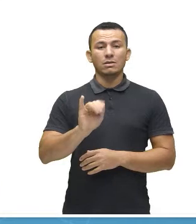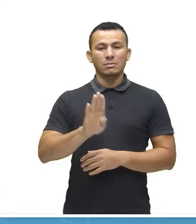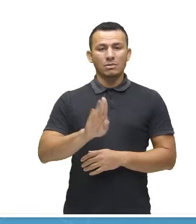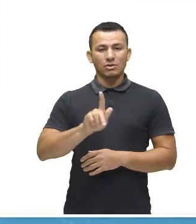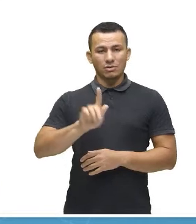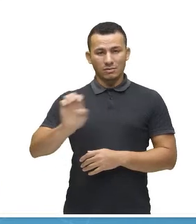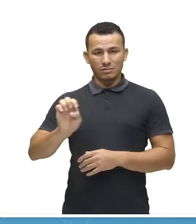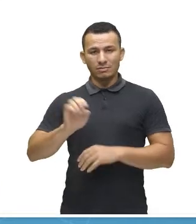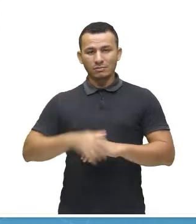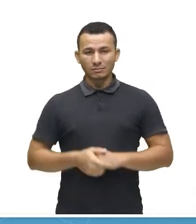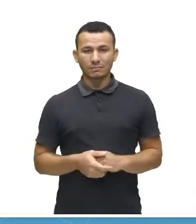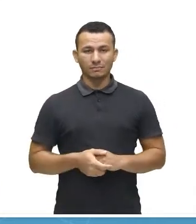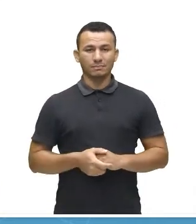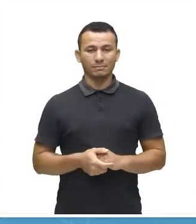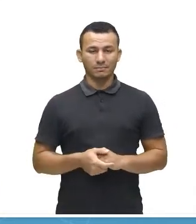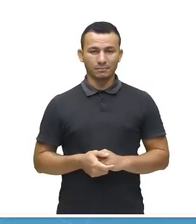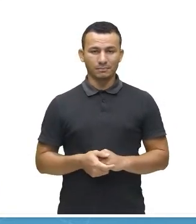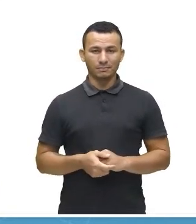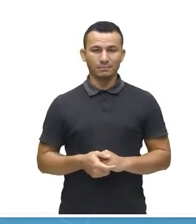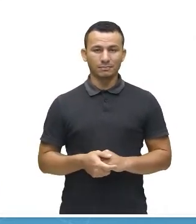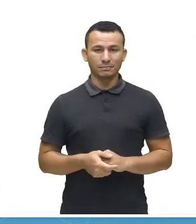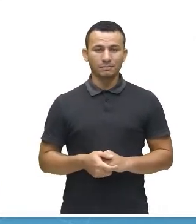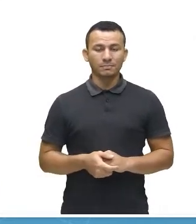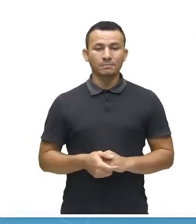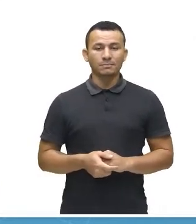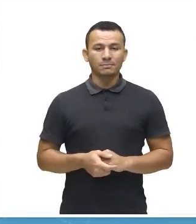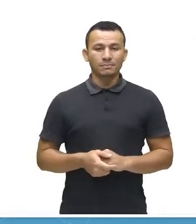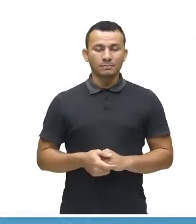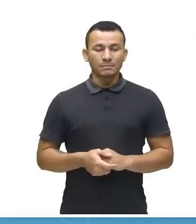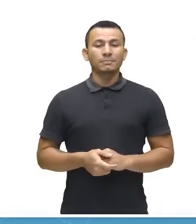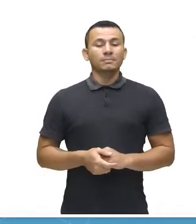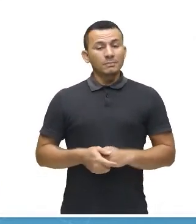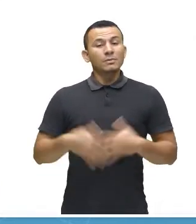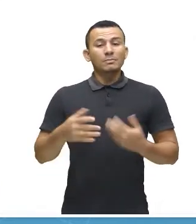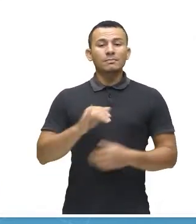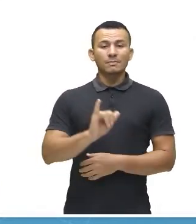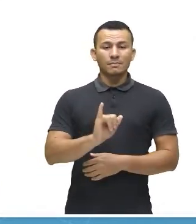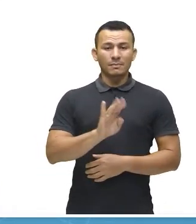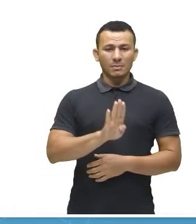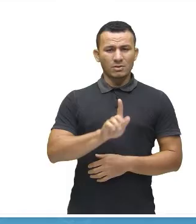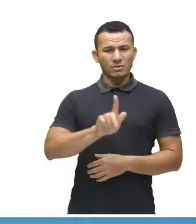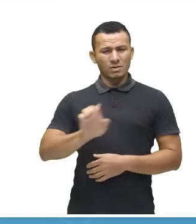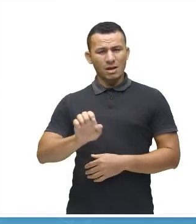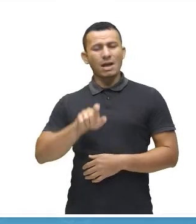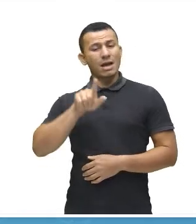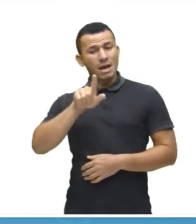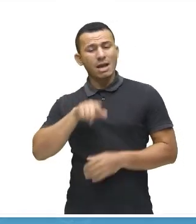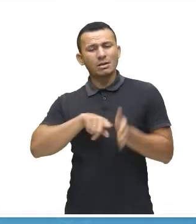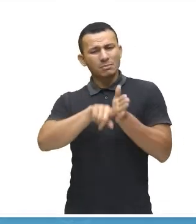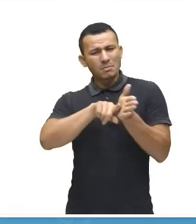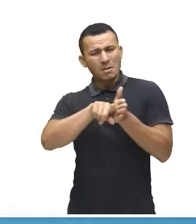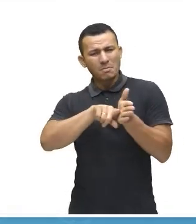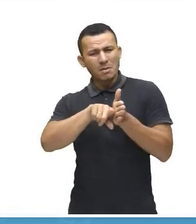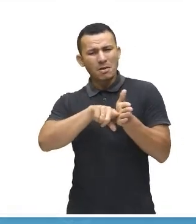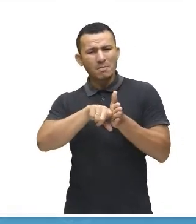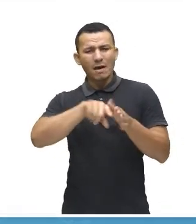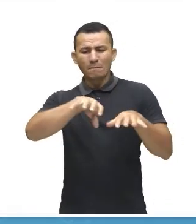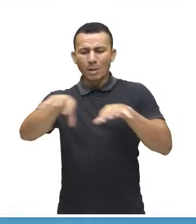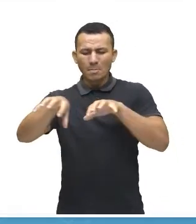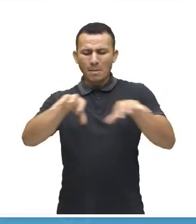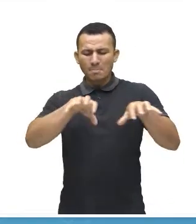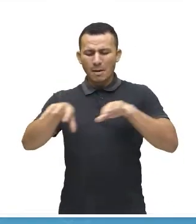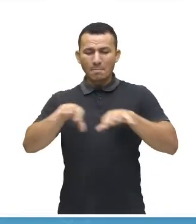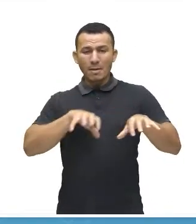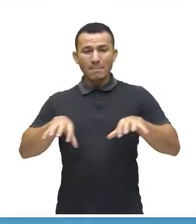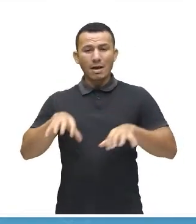Geografia e Estatística, tá? E aí, gente, foi justamente o IBGE, né, que fez a divisão em macro-regiões.